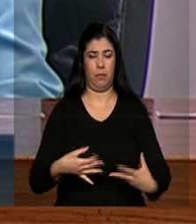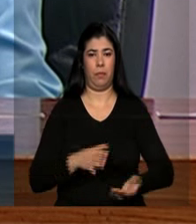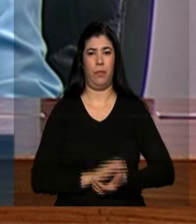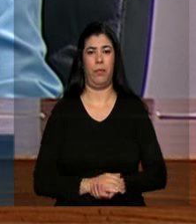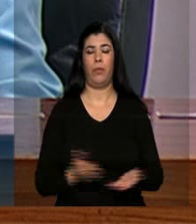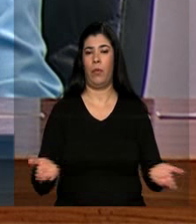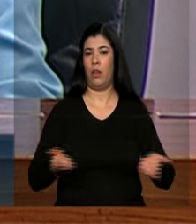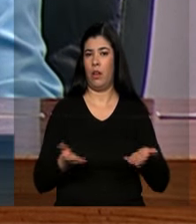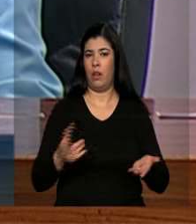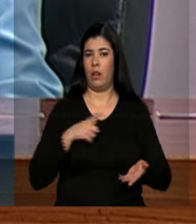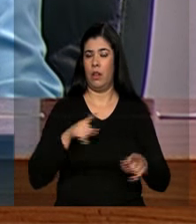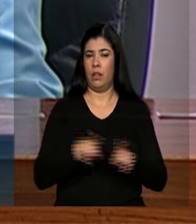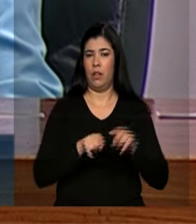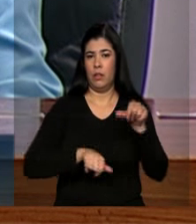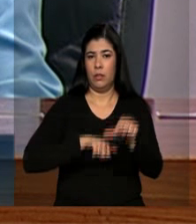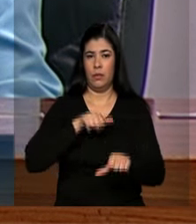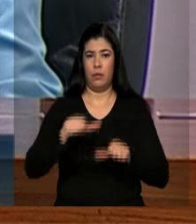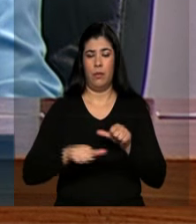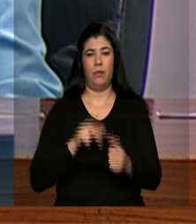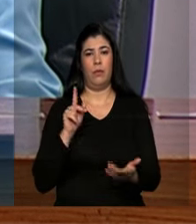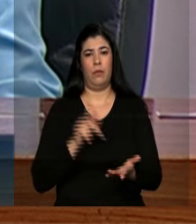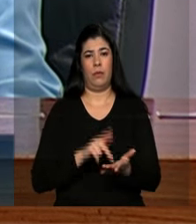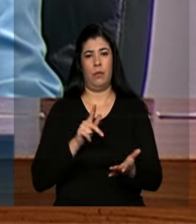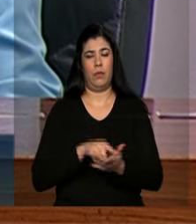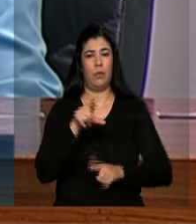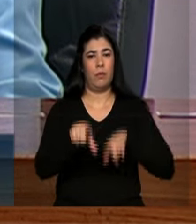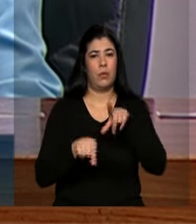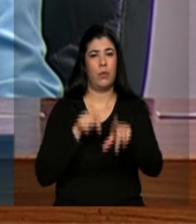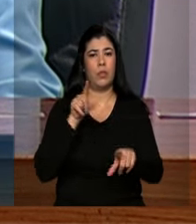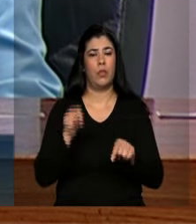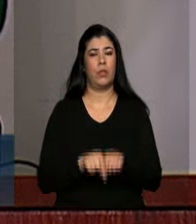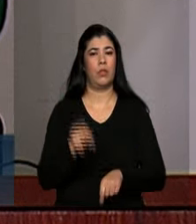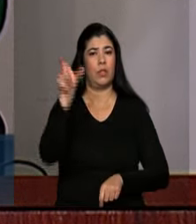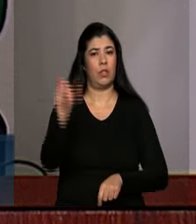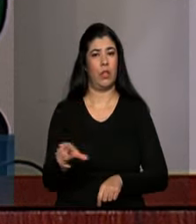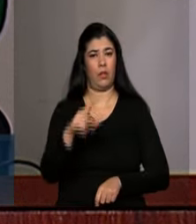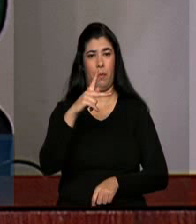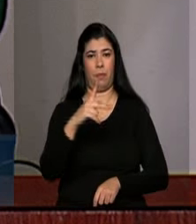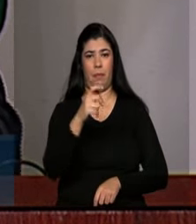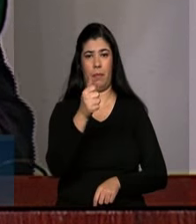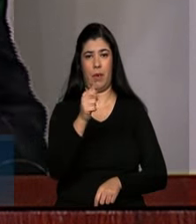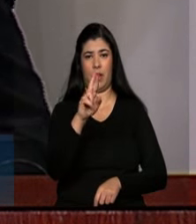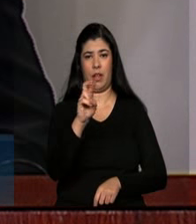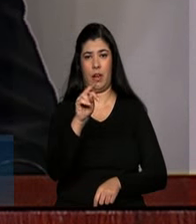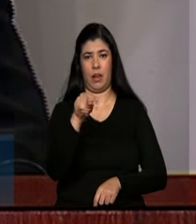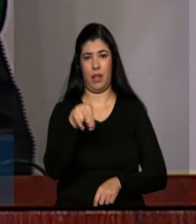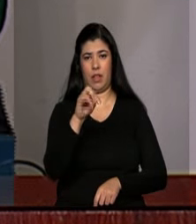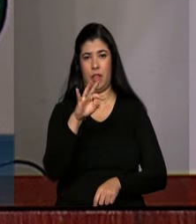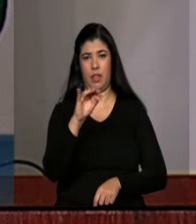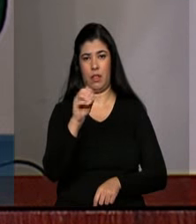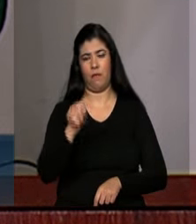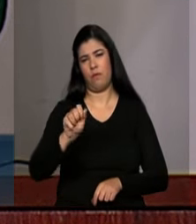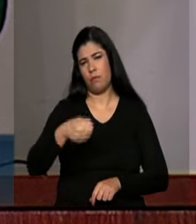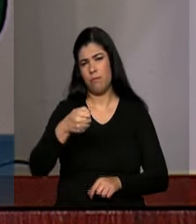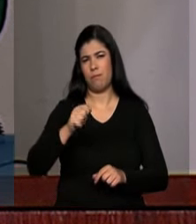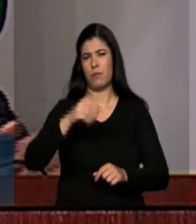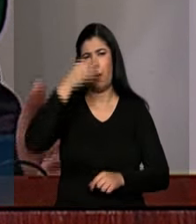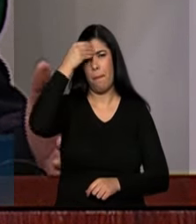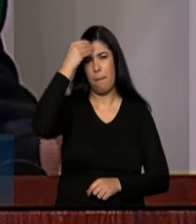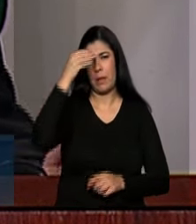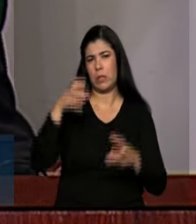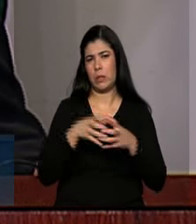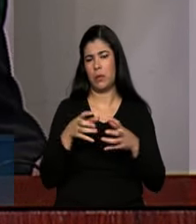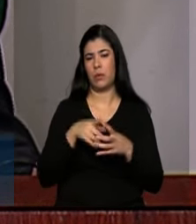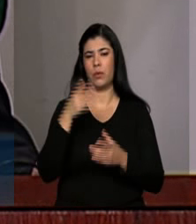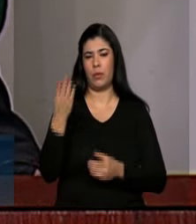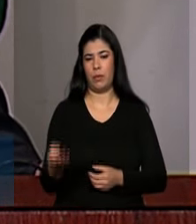Neste momento de grandes transformações, a escolha de nosso paraninfo não poderia ter sido mais acertada. O embaixador Graça Lima